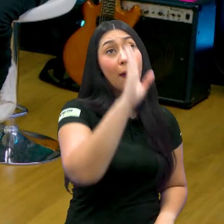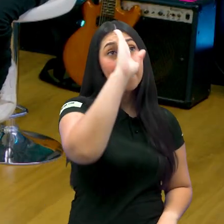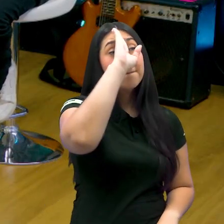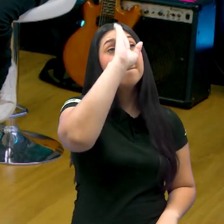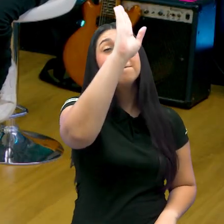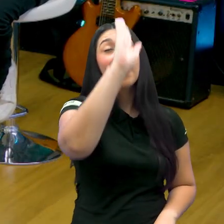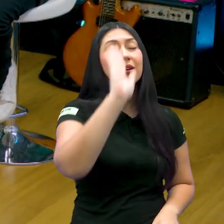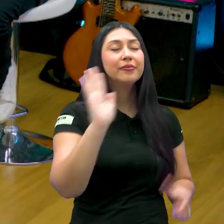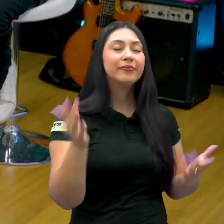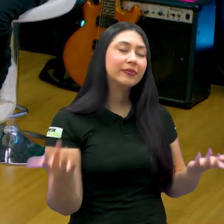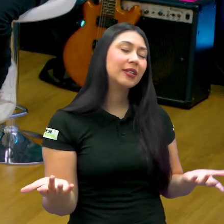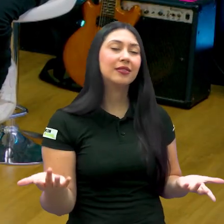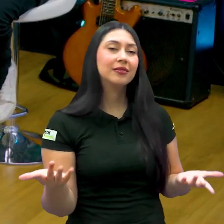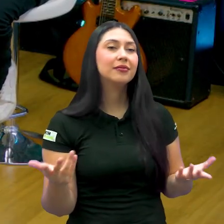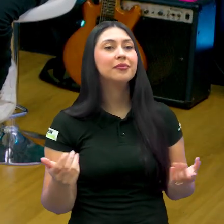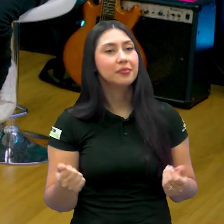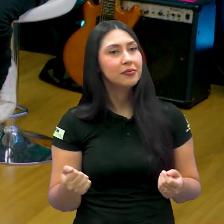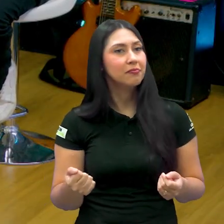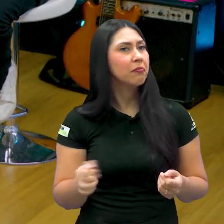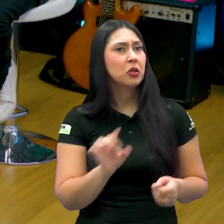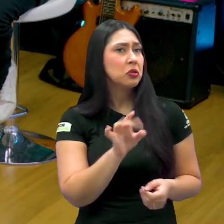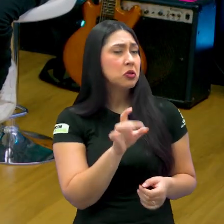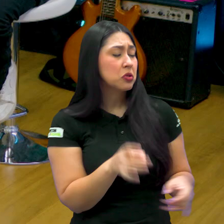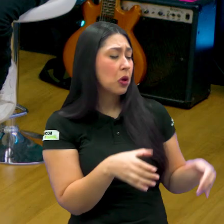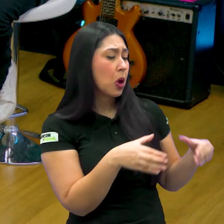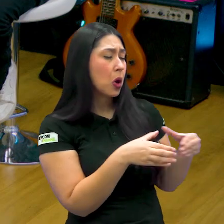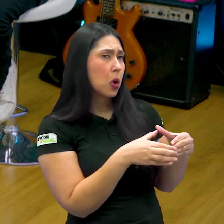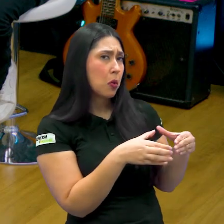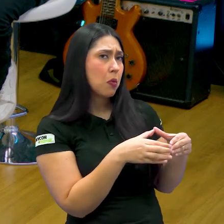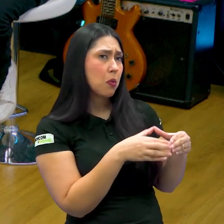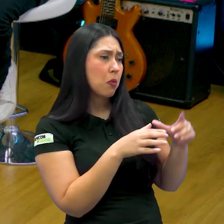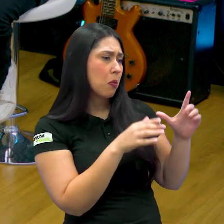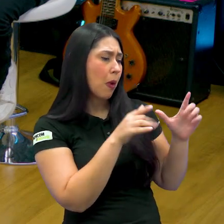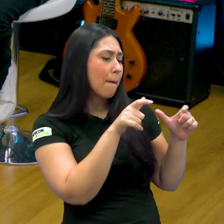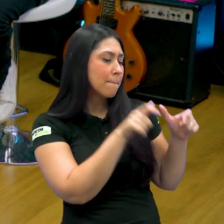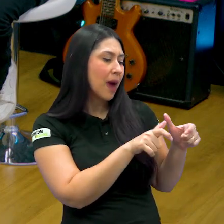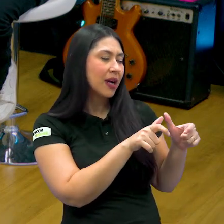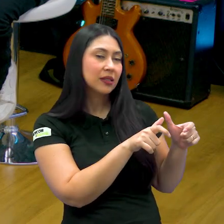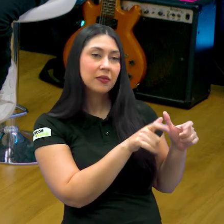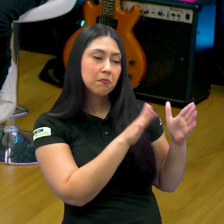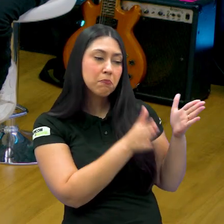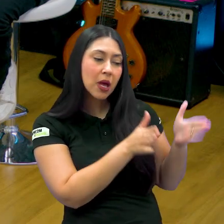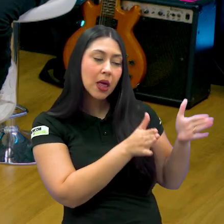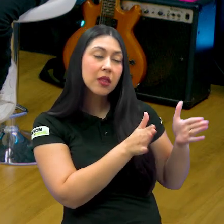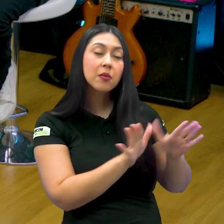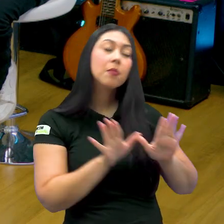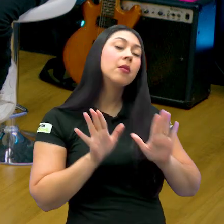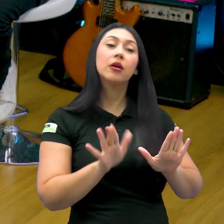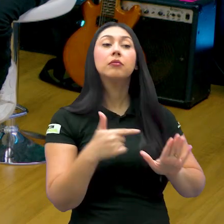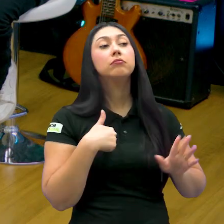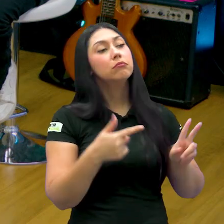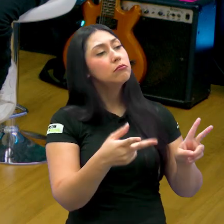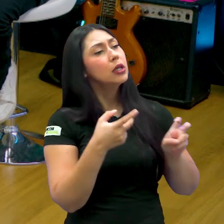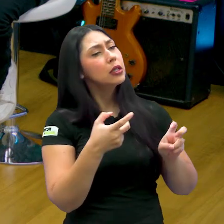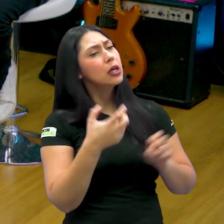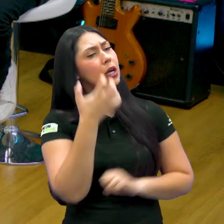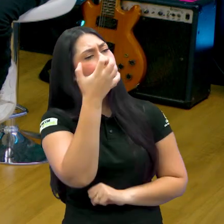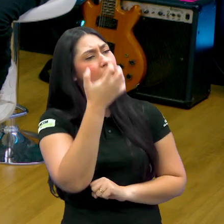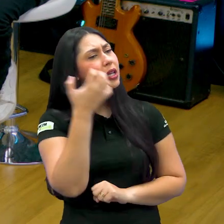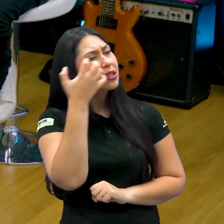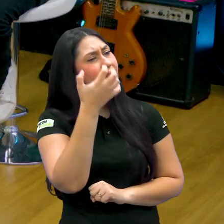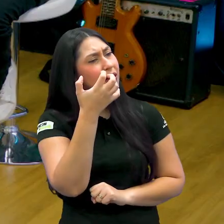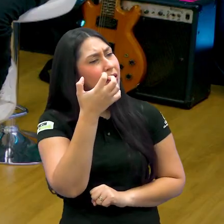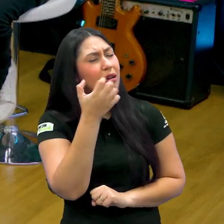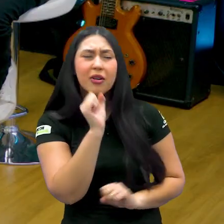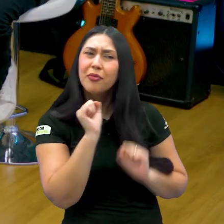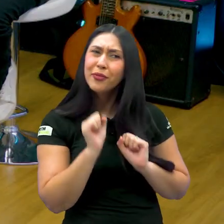um principal, enfim. Era parte da música toda. Mas aí eu vi que eu também podia expressar um